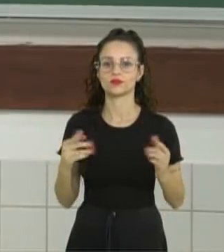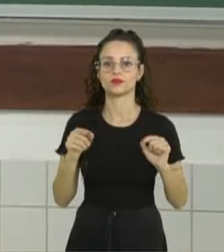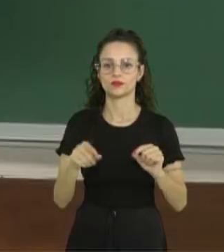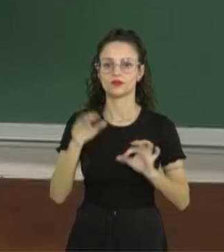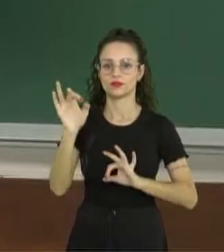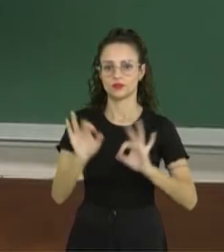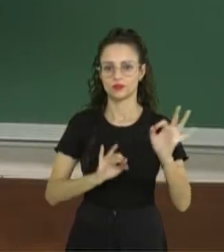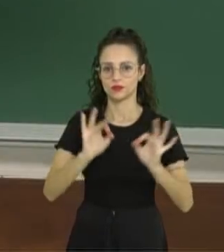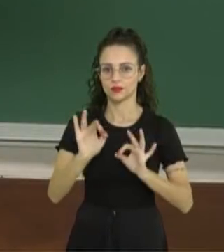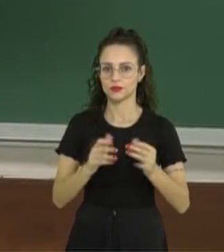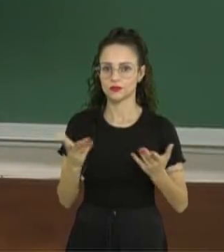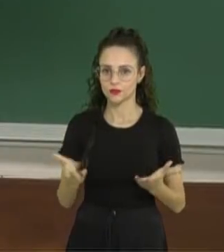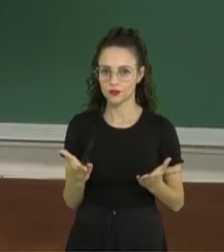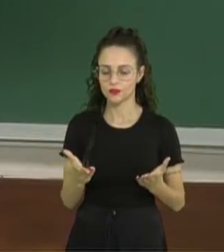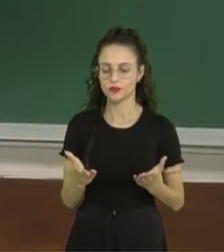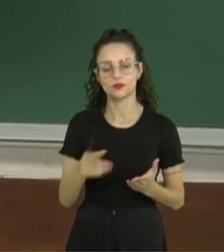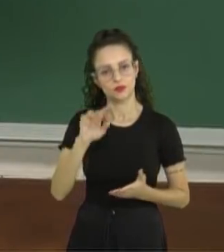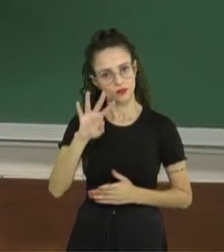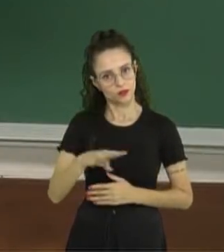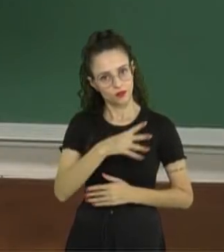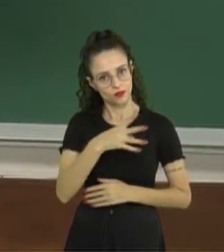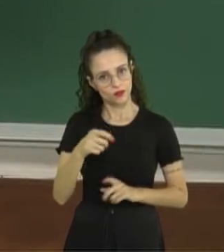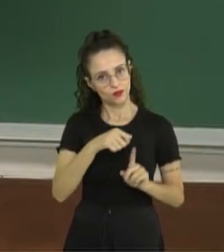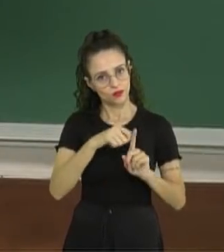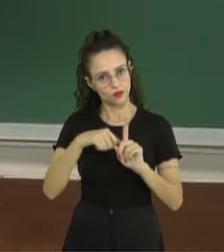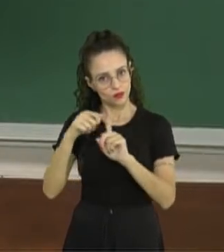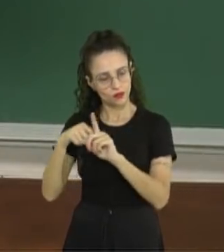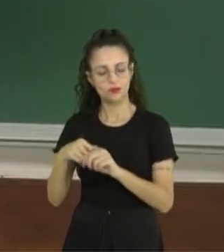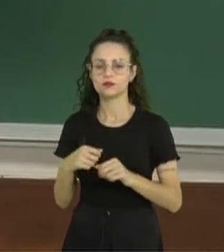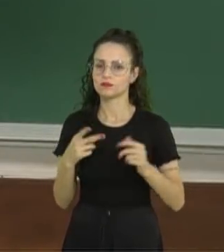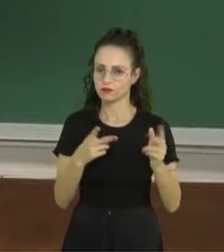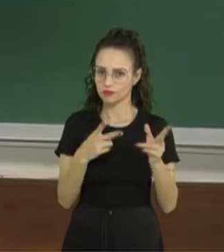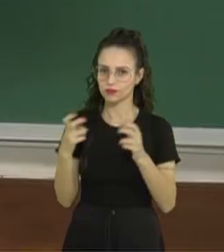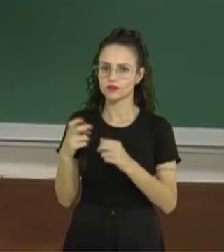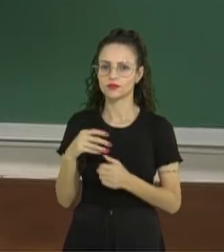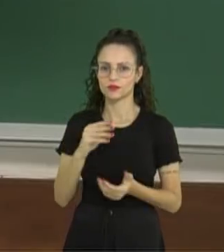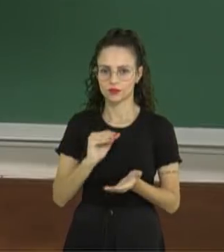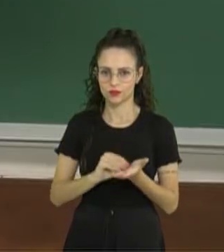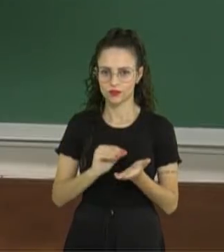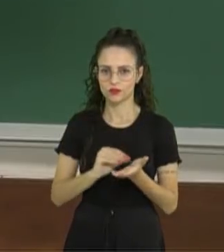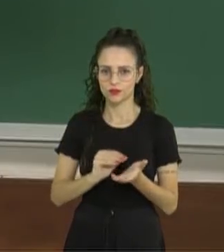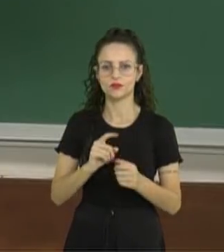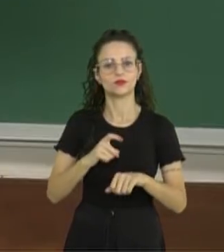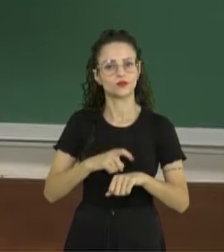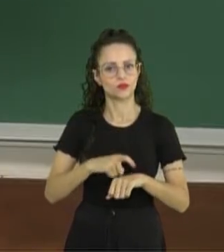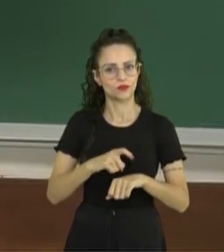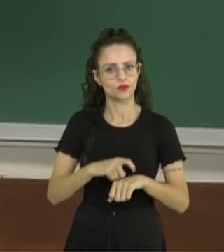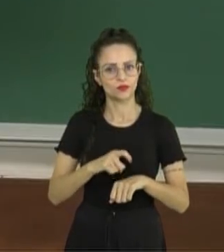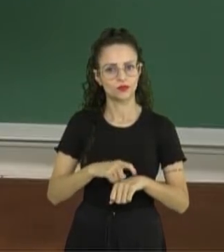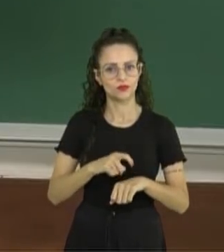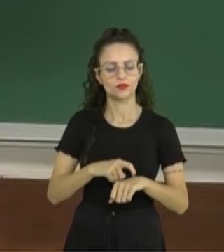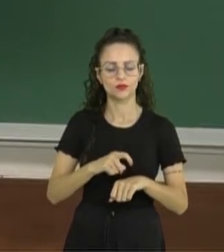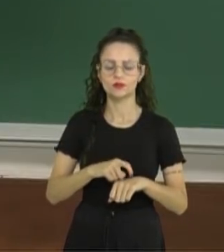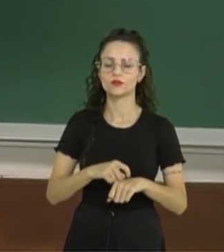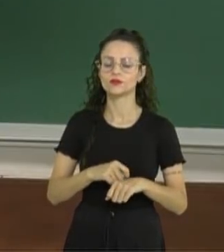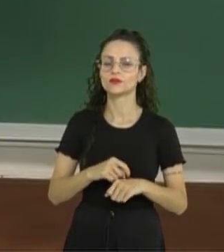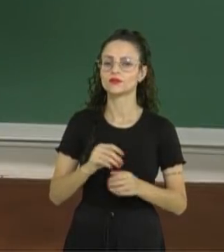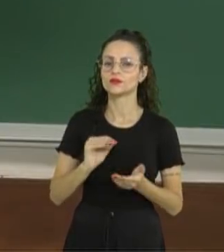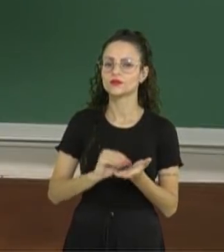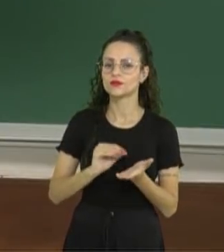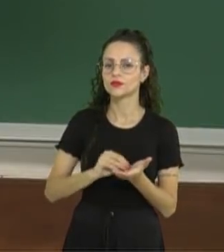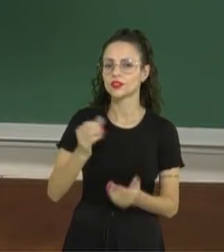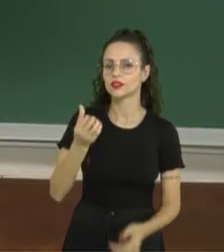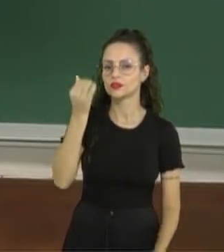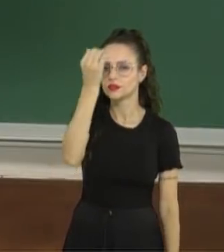organização, lá do calendário cristão, percebeu que se faltava determinado horário, né? Tá se faltando 6